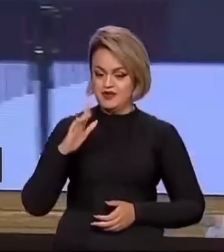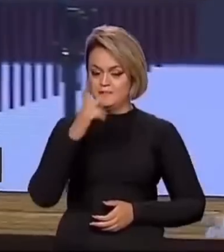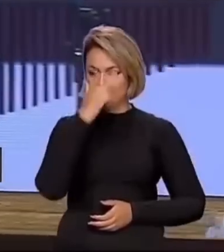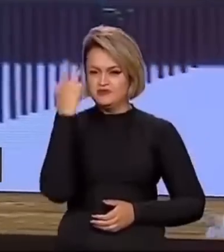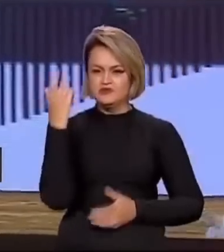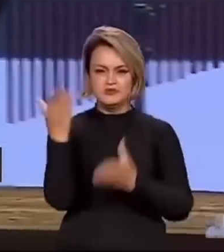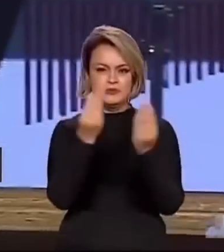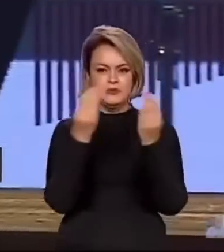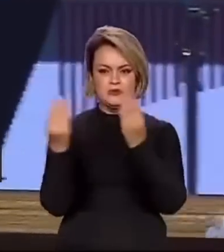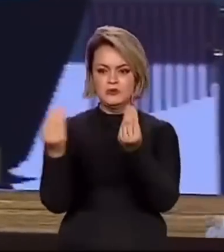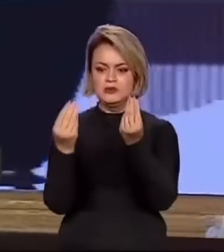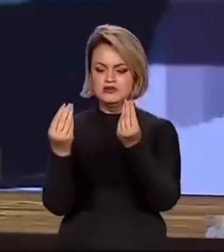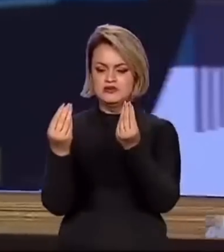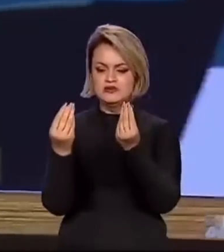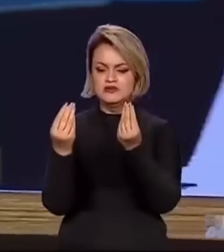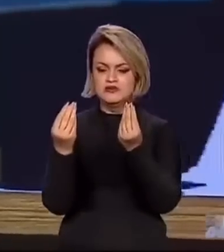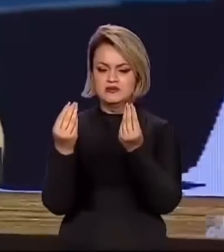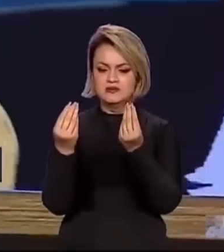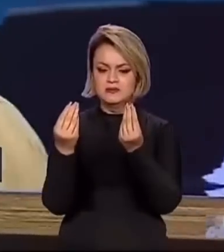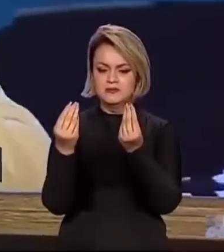Muita gente.